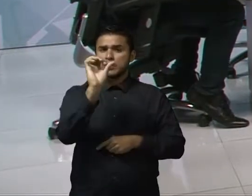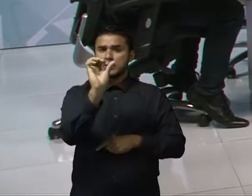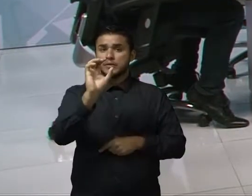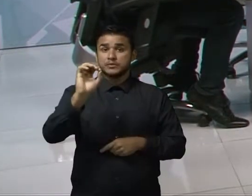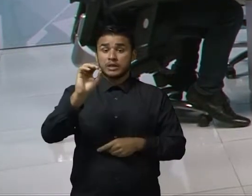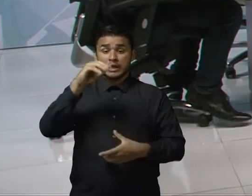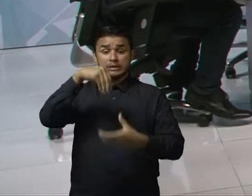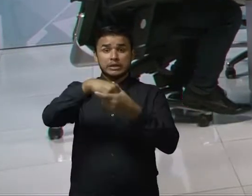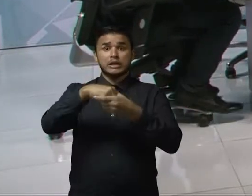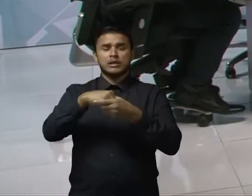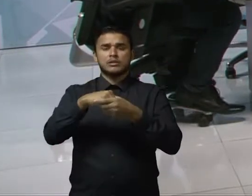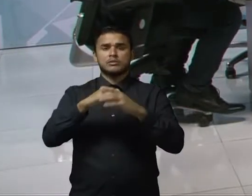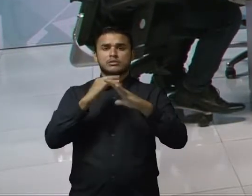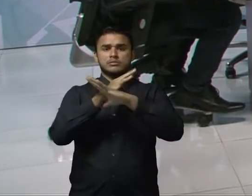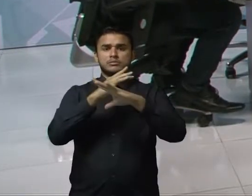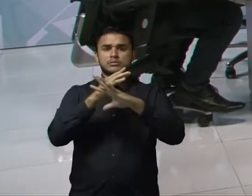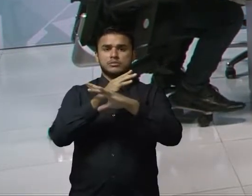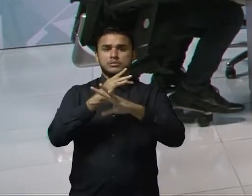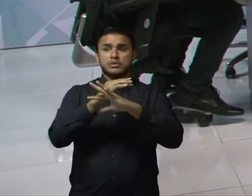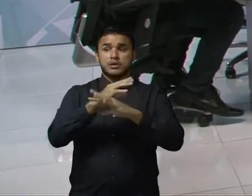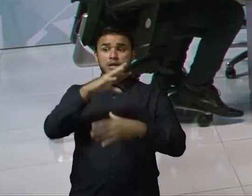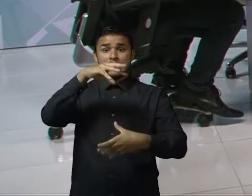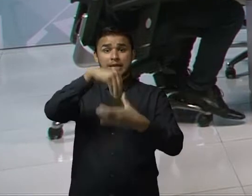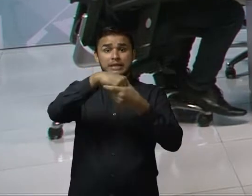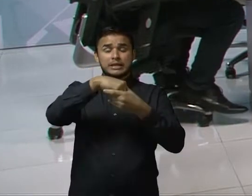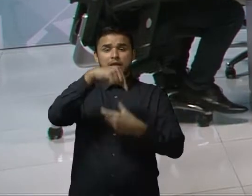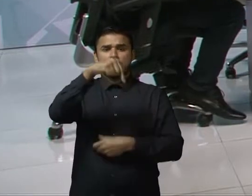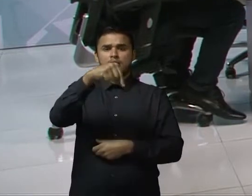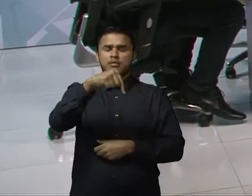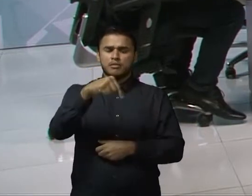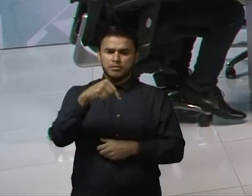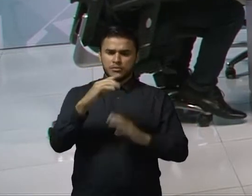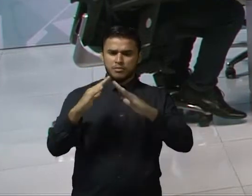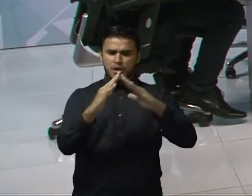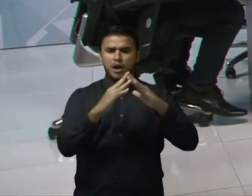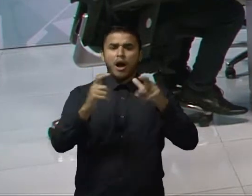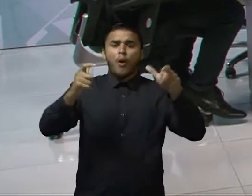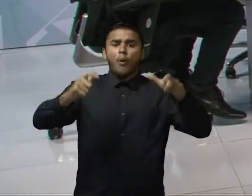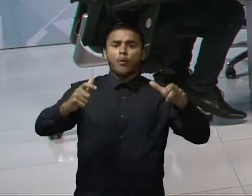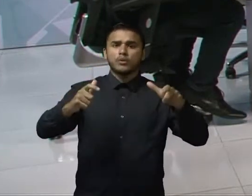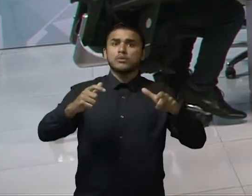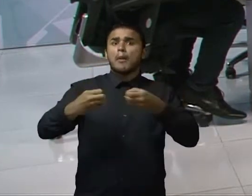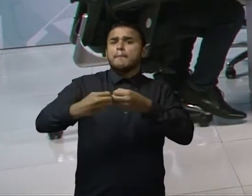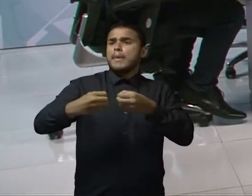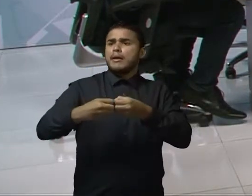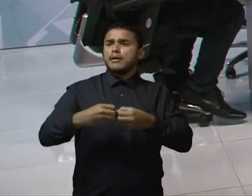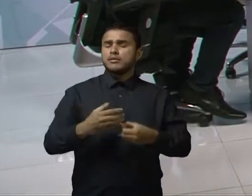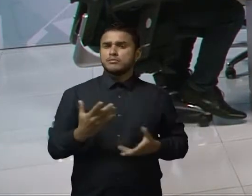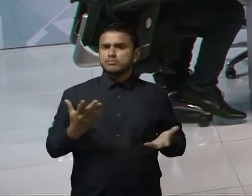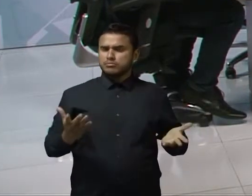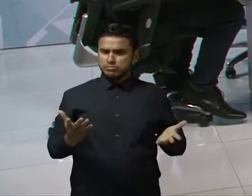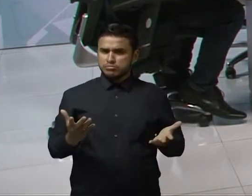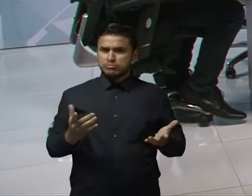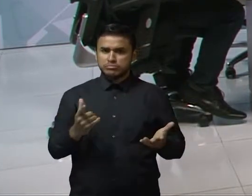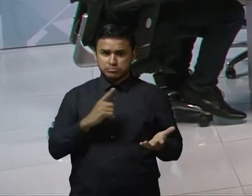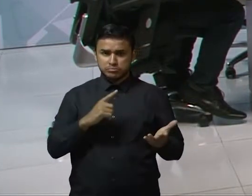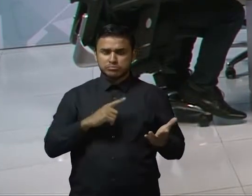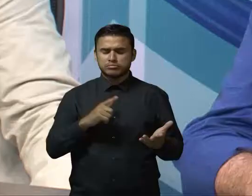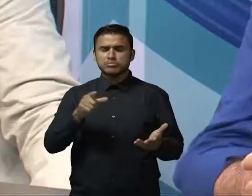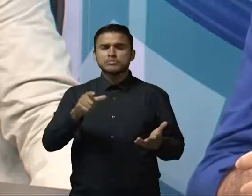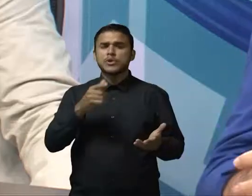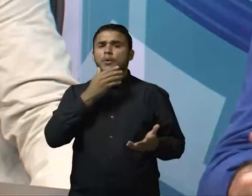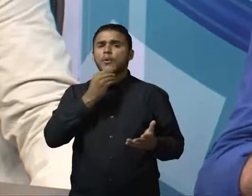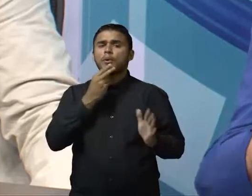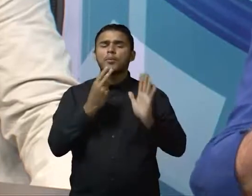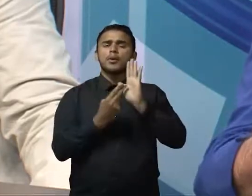da cidade, né? Aqui em Fortaleza, inclusive em todas as capitais. Tem toda uma lógica, inclusive até tem um excelente autor, né, que é o